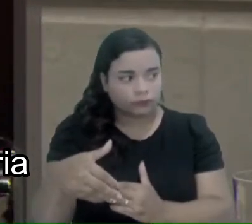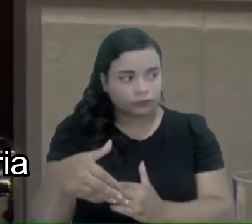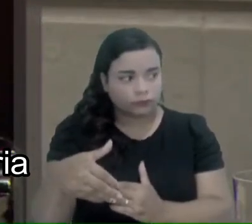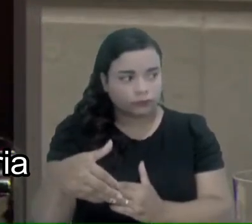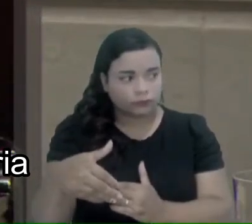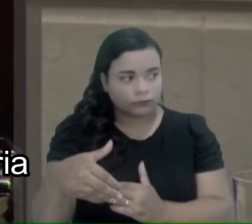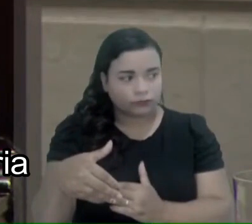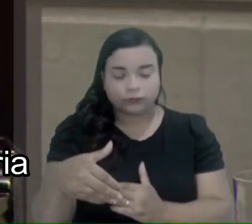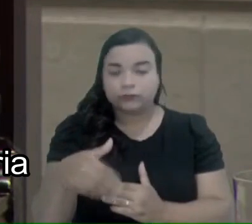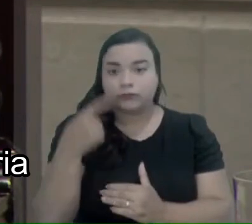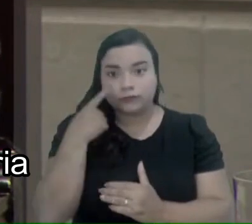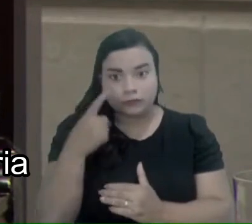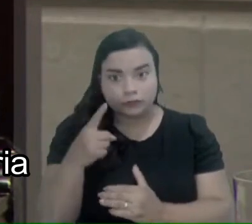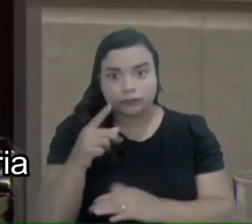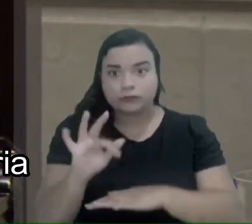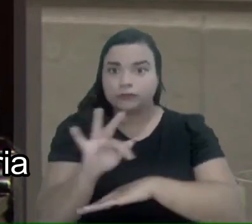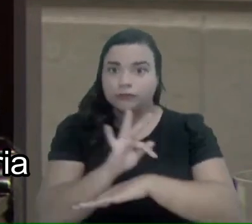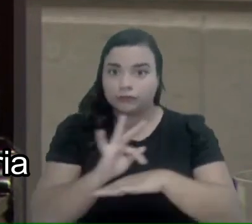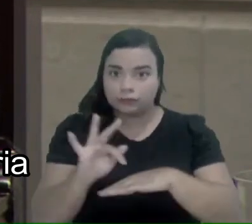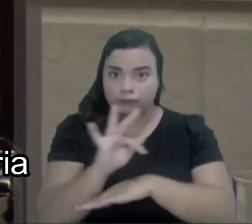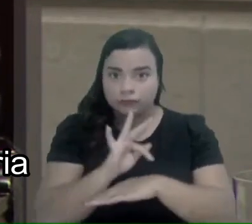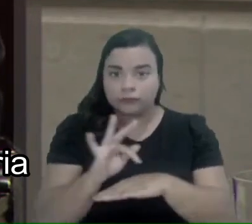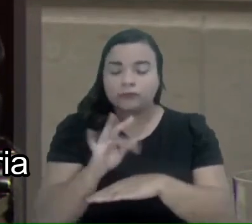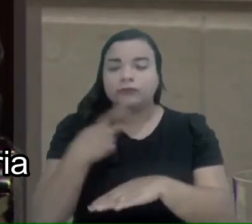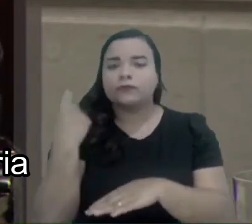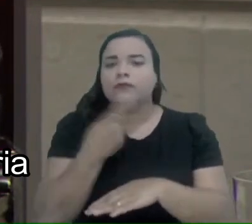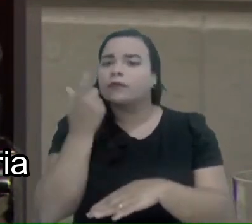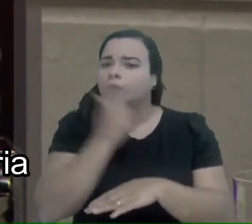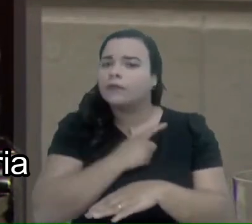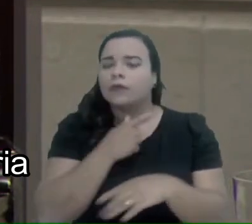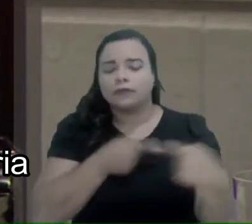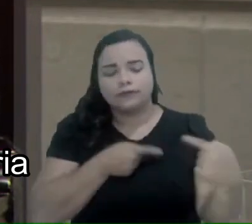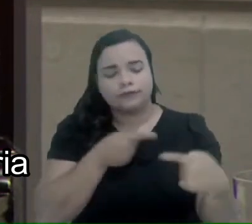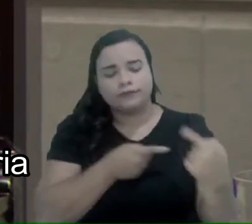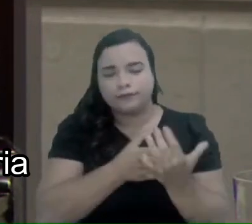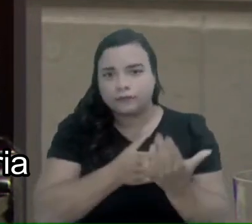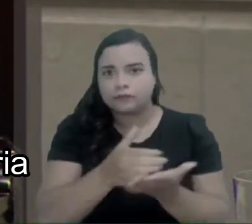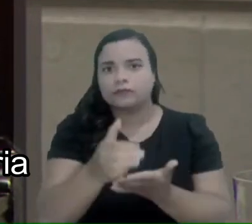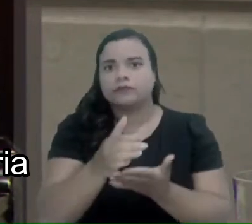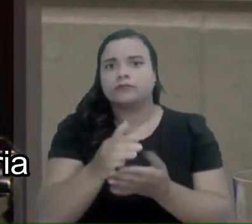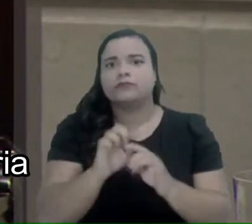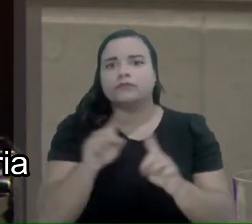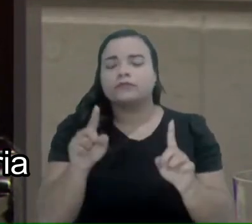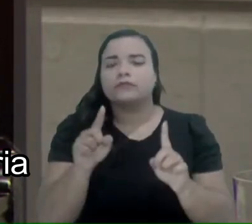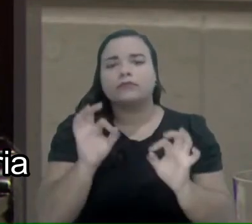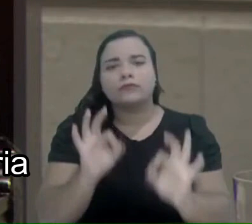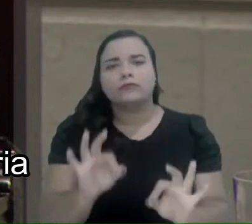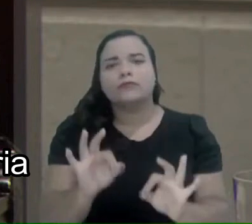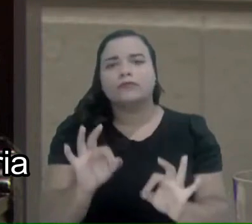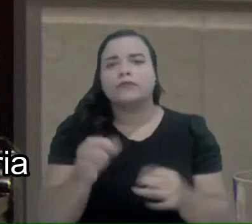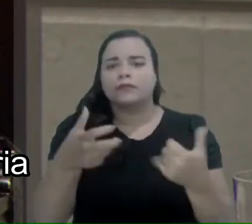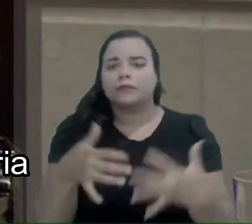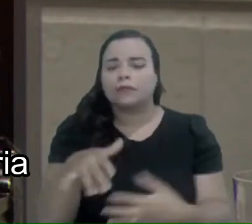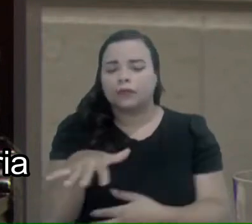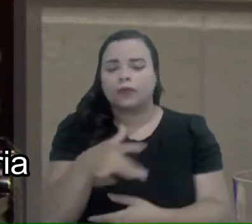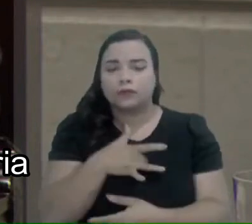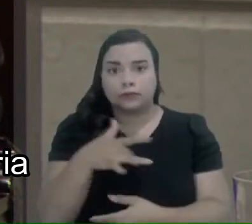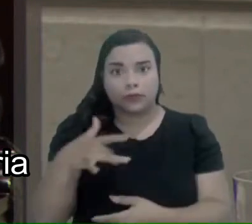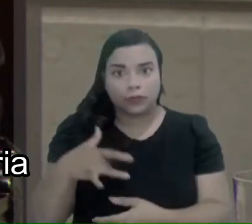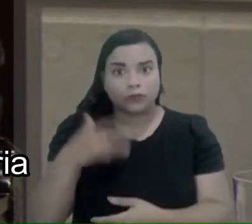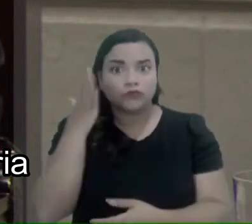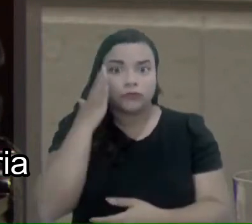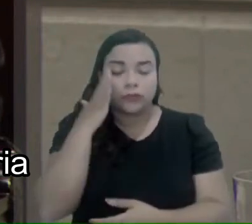isso e a gente consiga começar a discutir. E, obviamente, como eu disse, né, a saúde precisa entender que tem